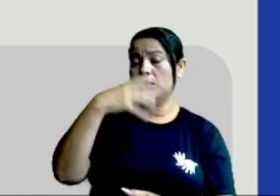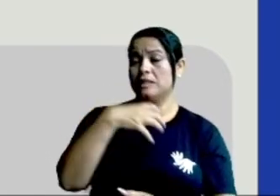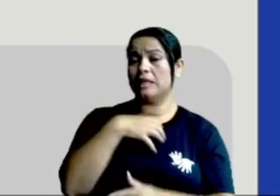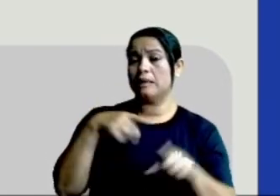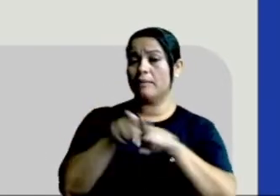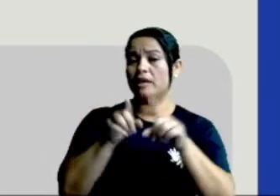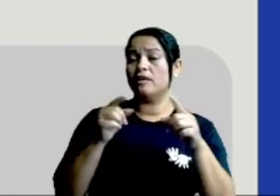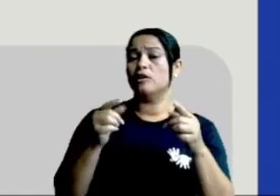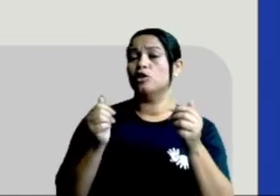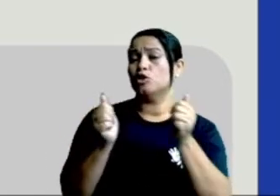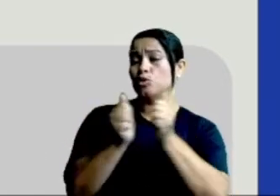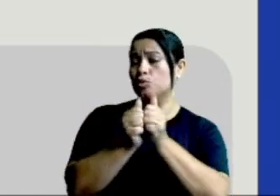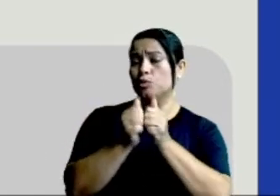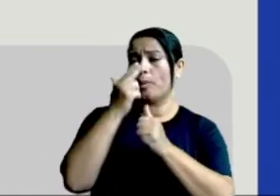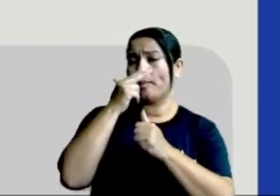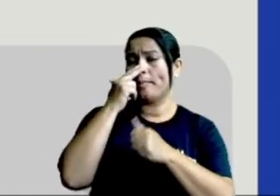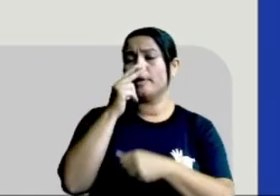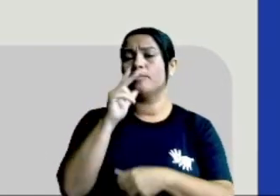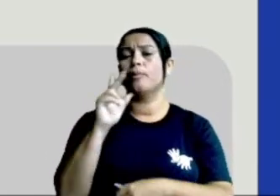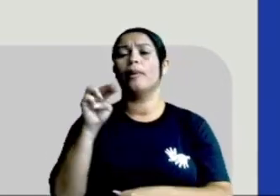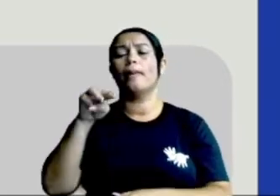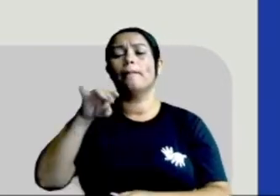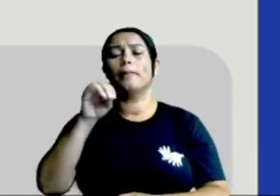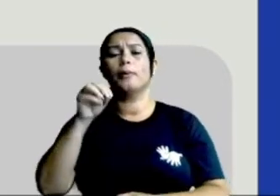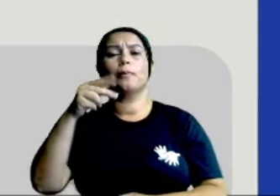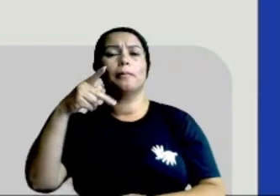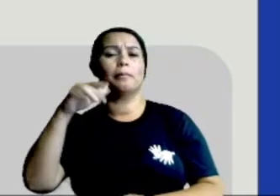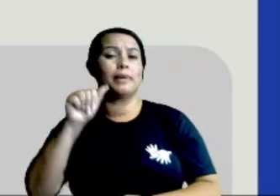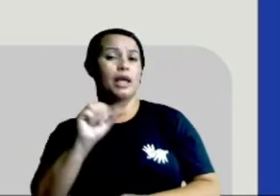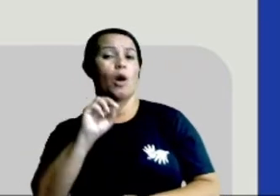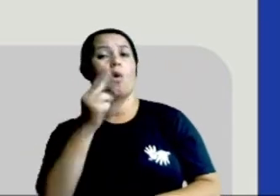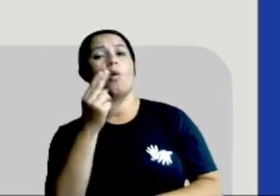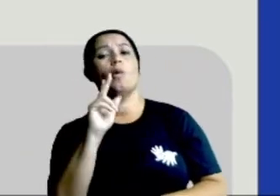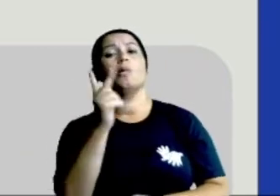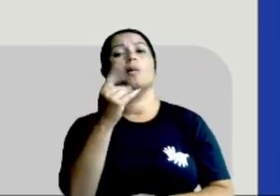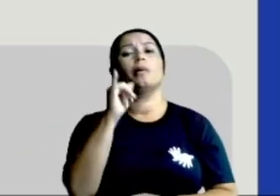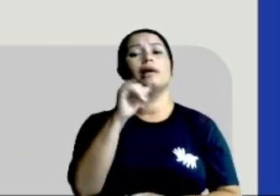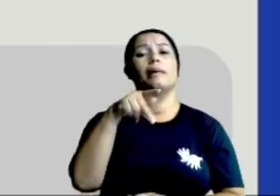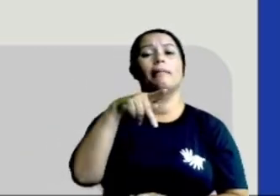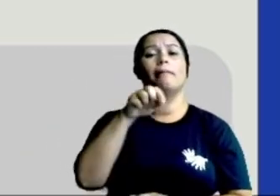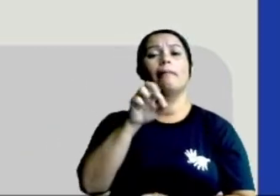com a miopia ou com a hipermetropia é o